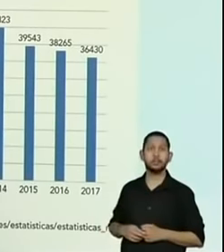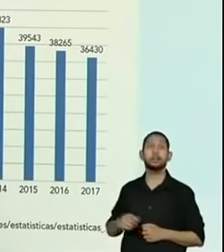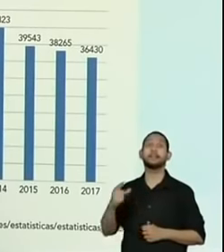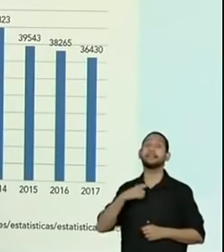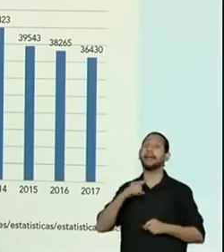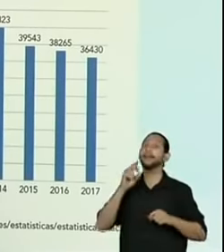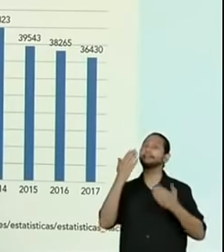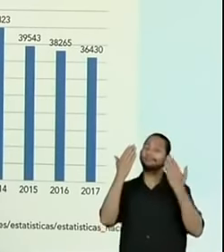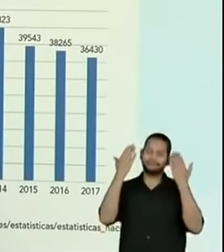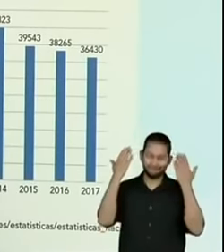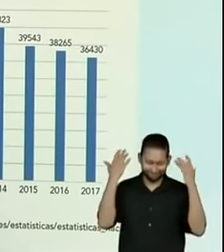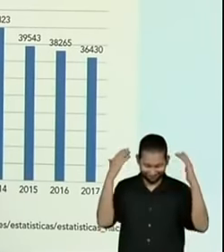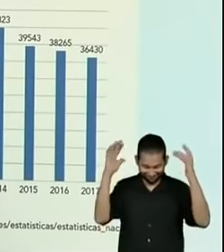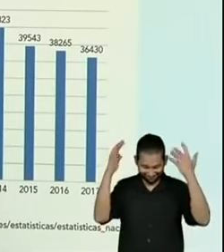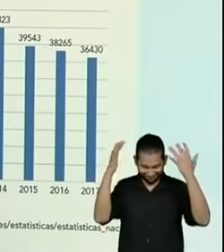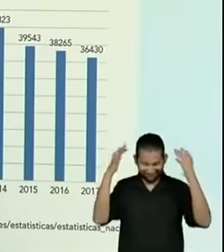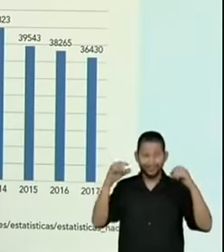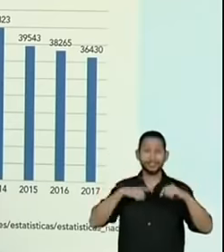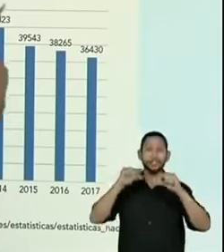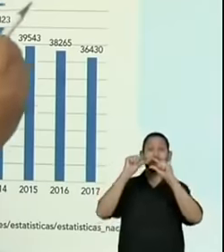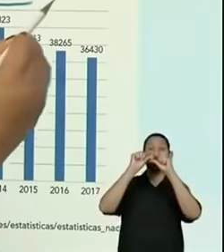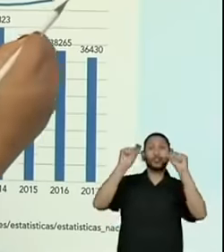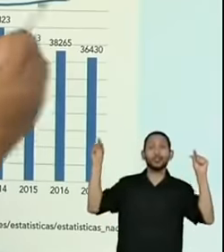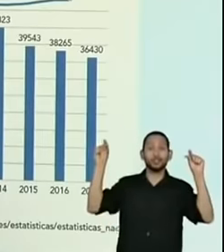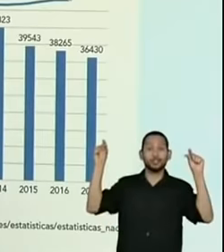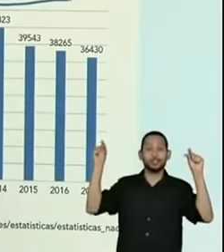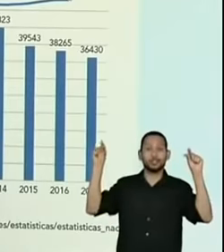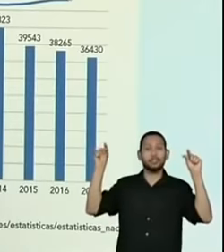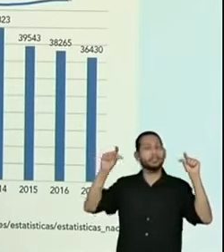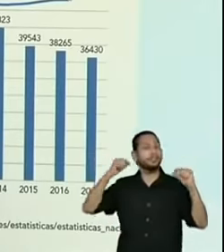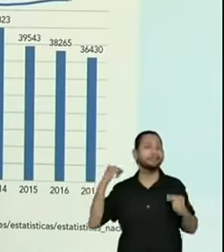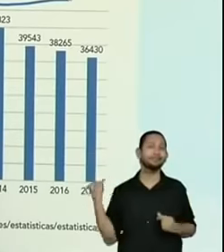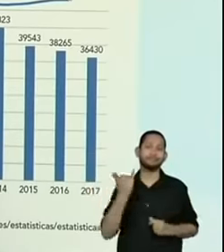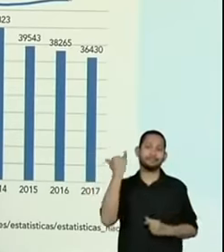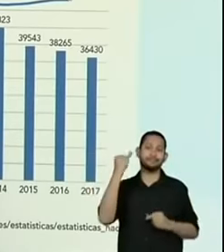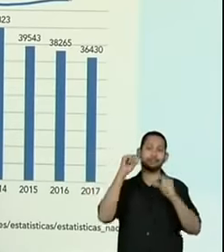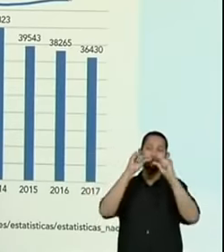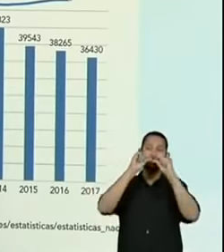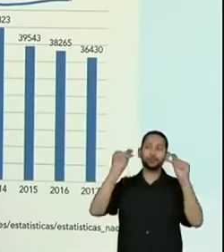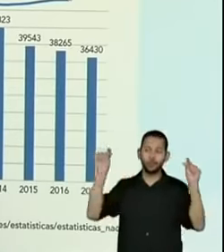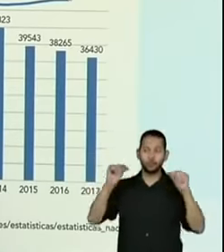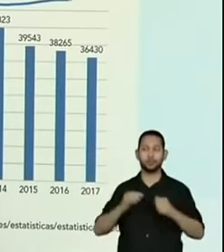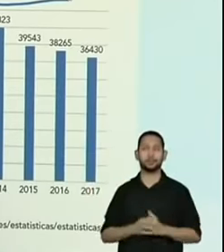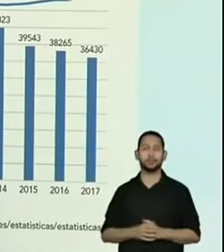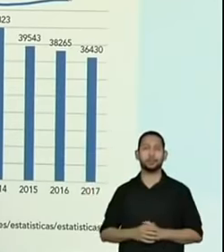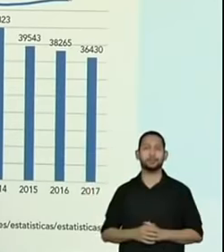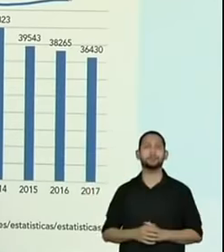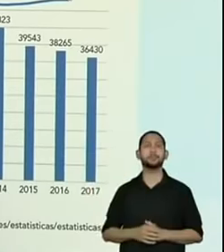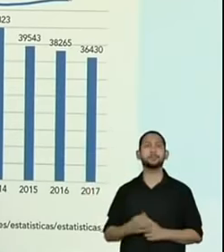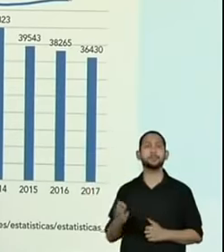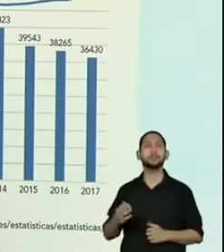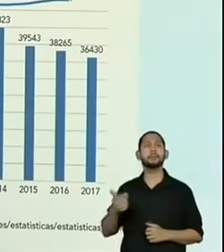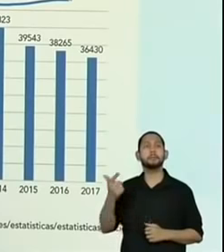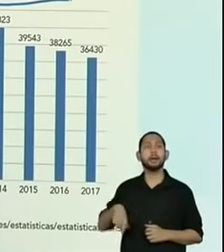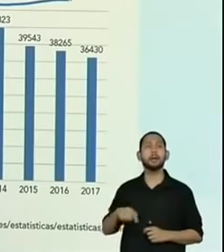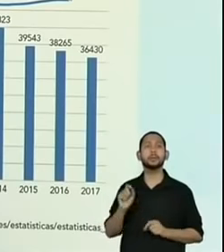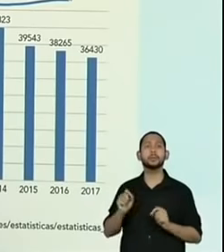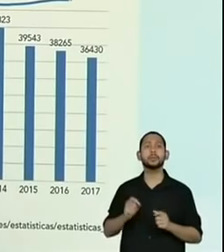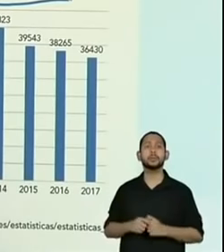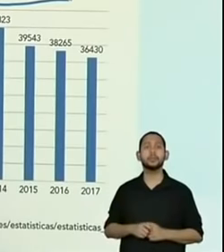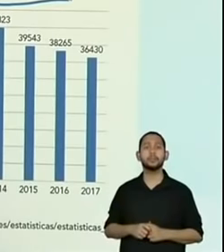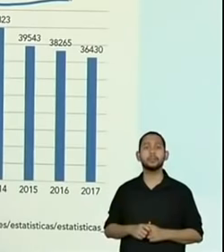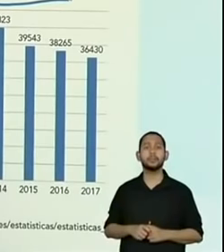título, muito bem. Aqui, ó. Esse gráfico tem um título. Que mais,